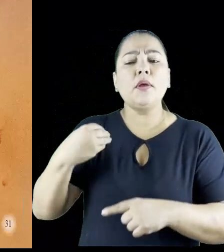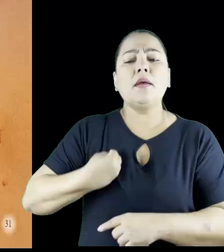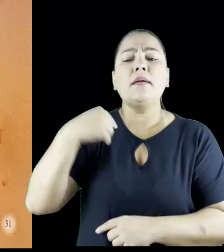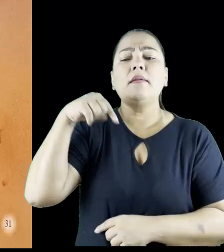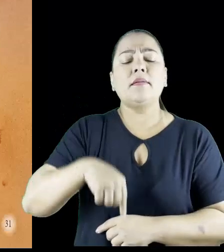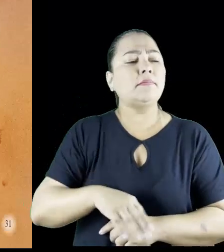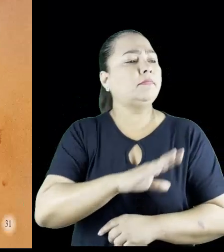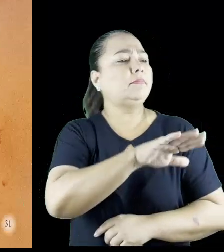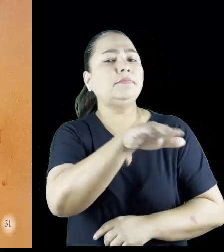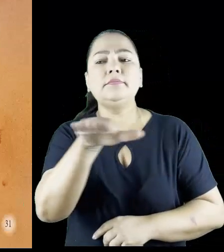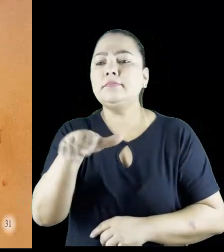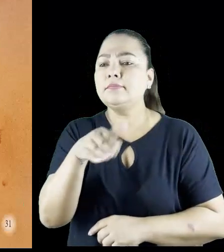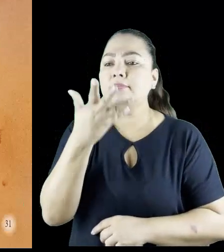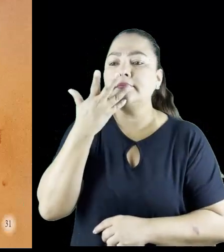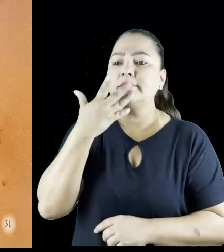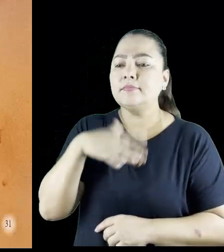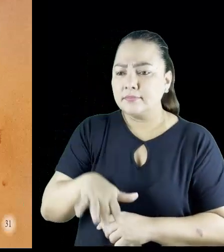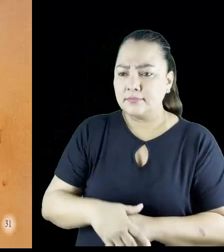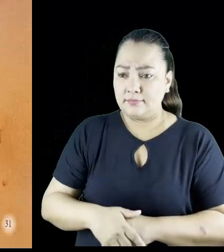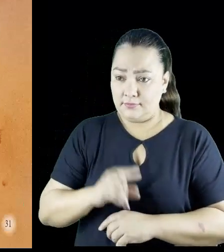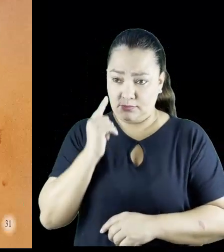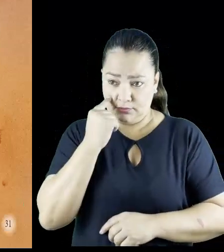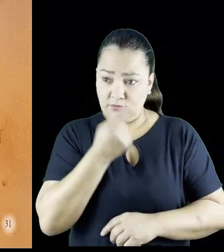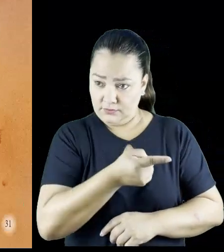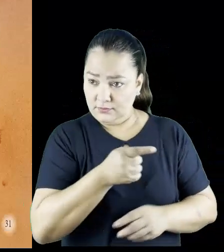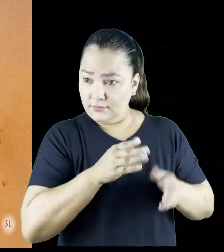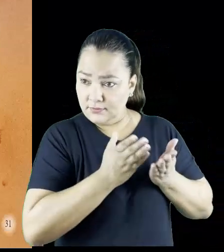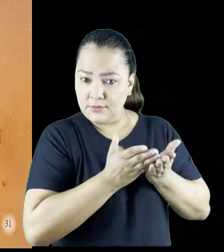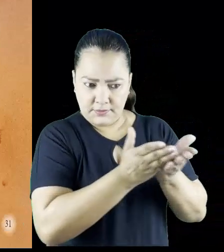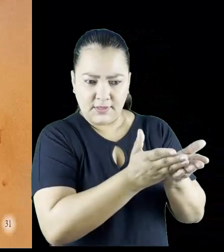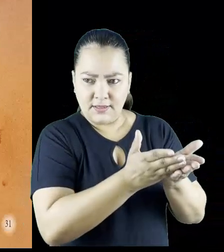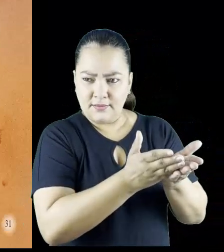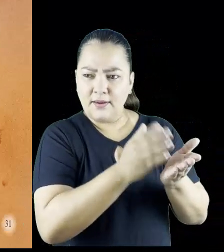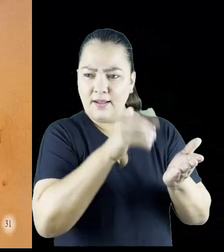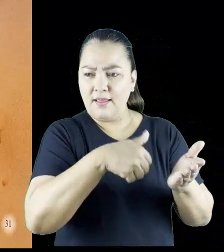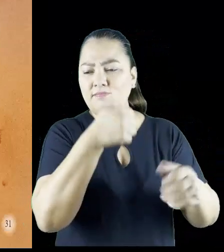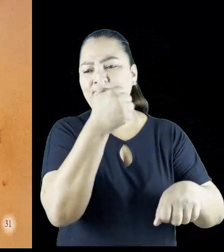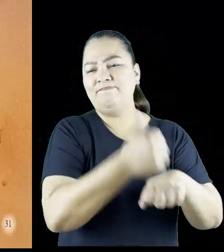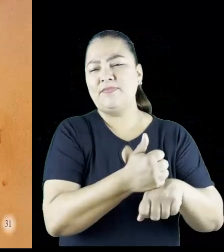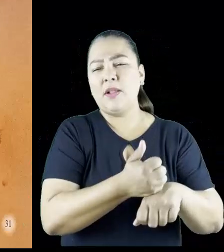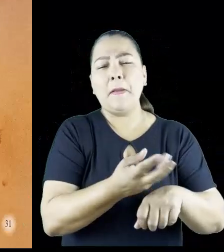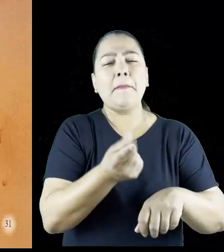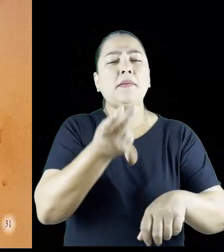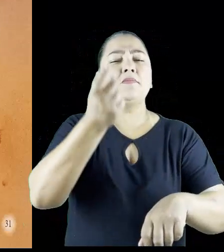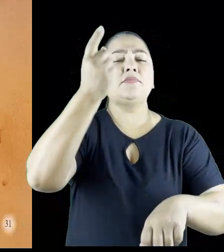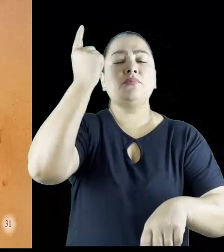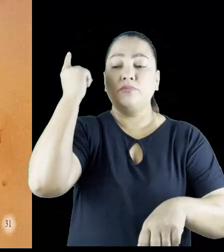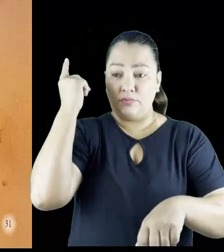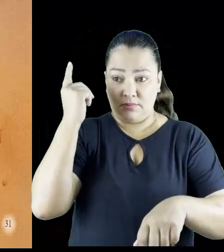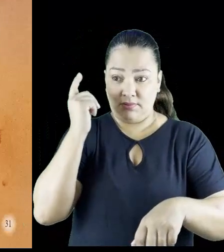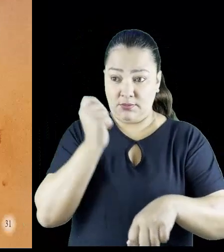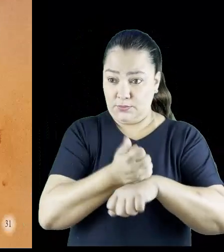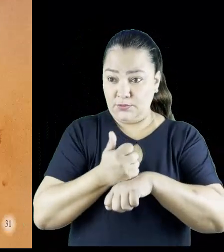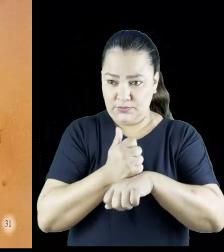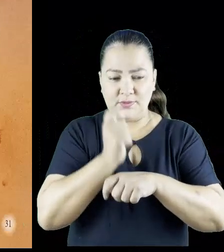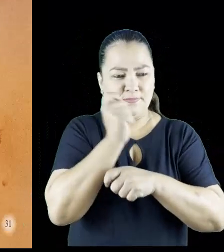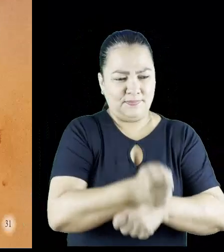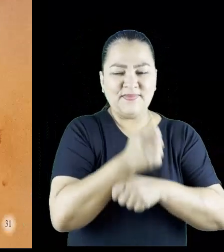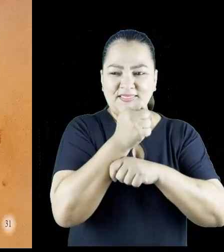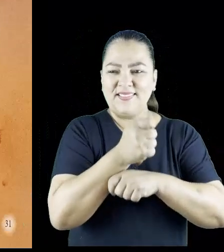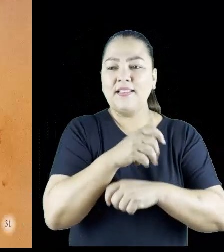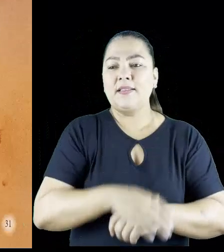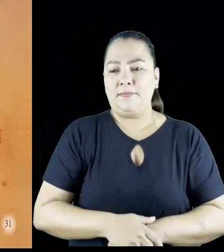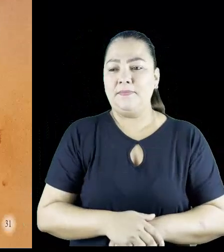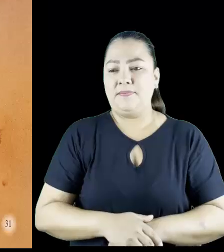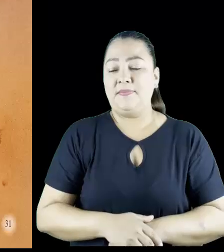estarmos ali. Crianças, esse barco que vocês estão vendo pertenceu a um dos pescadores mais antigos da Meia Praia, bairro